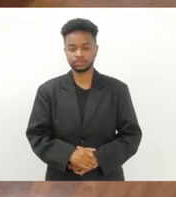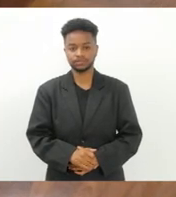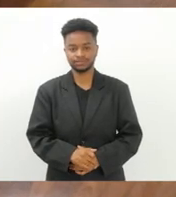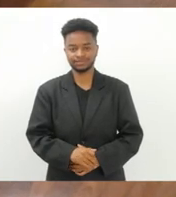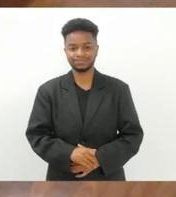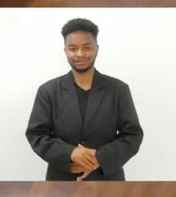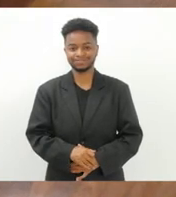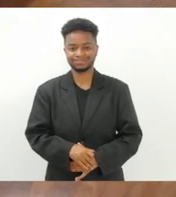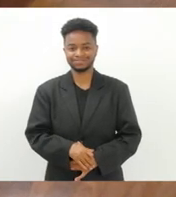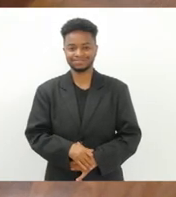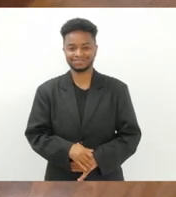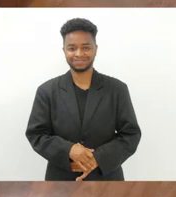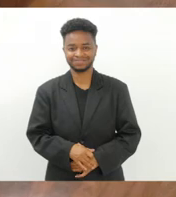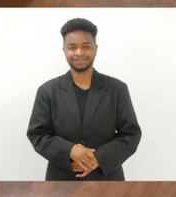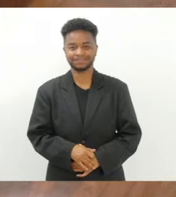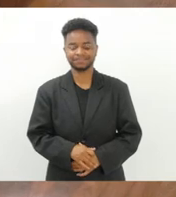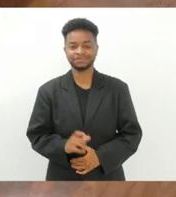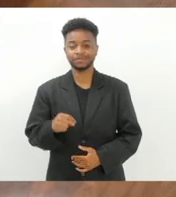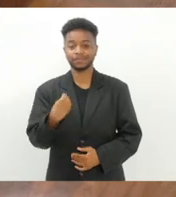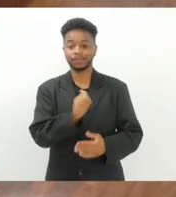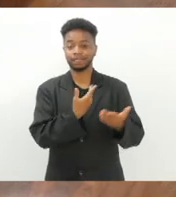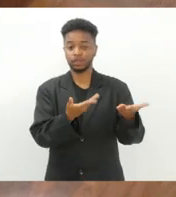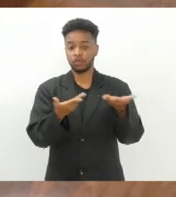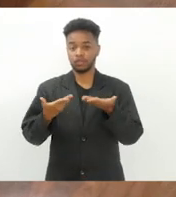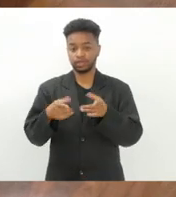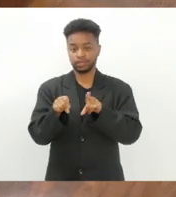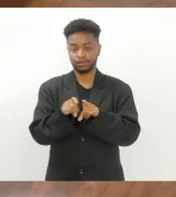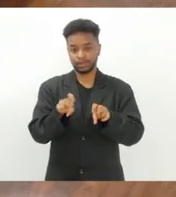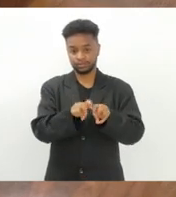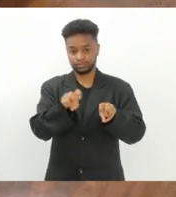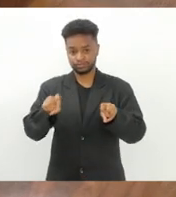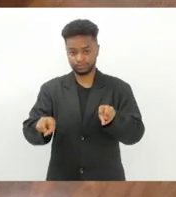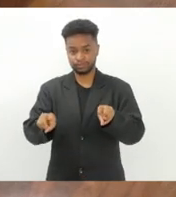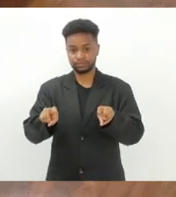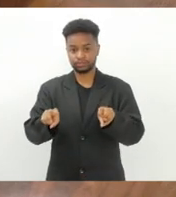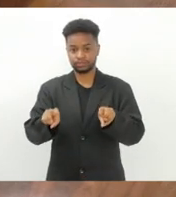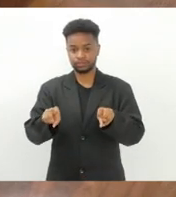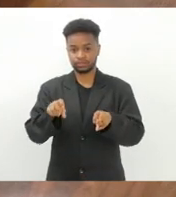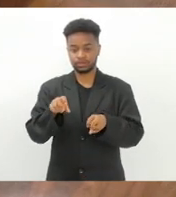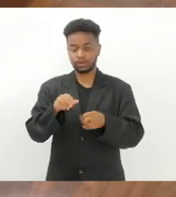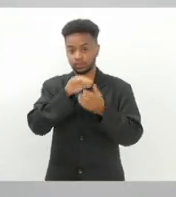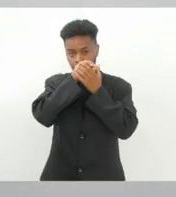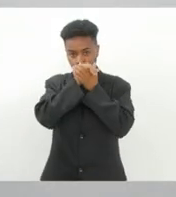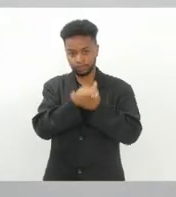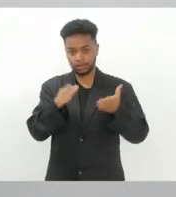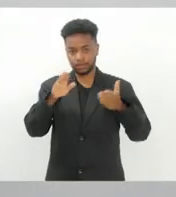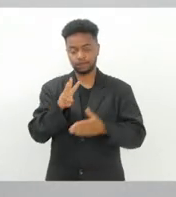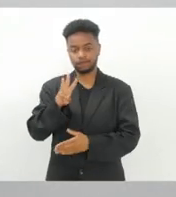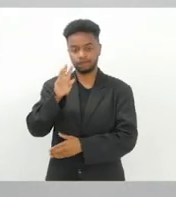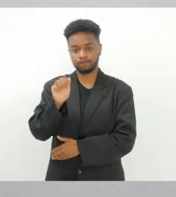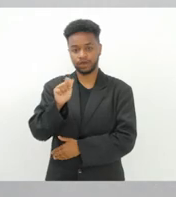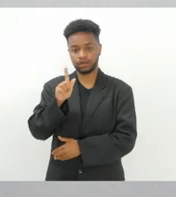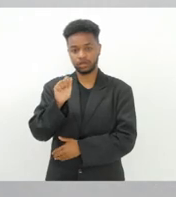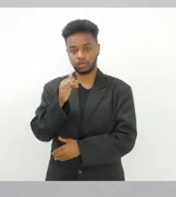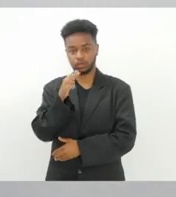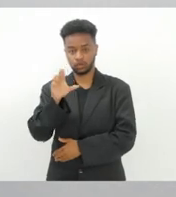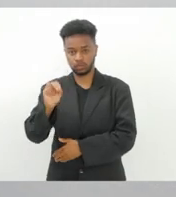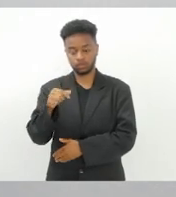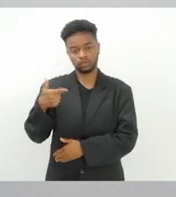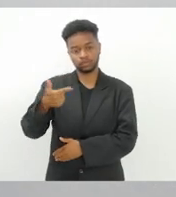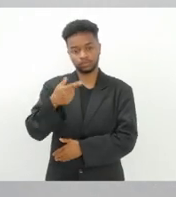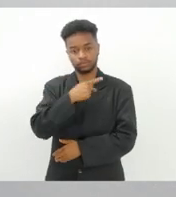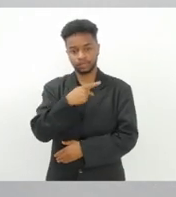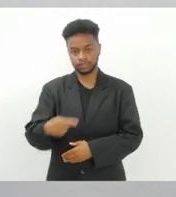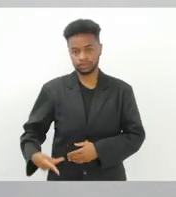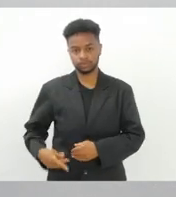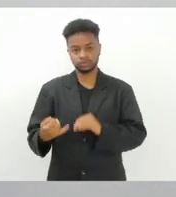Também convidamos para compor a mesa Pai Vaguinho, vice-presidente estadual do Instituto Carta Magna